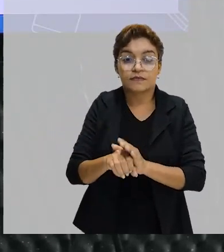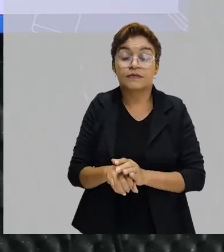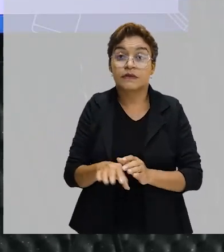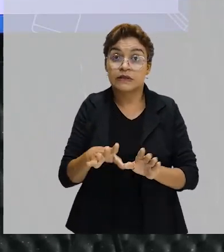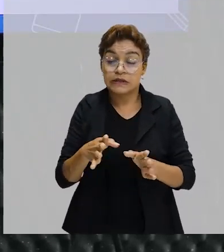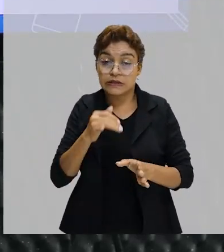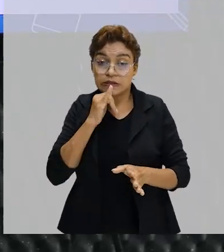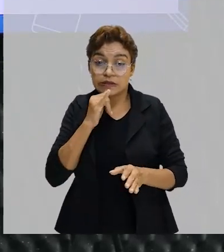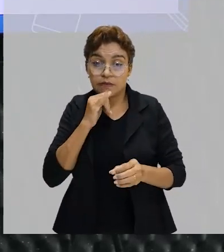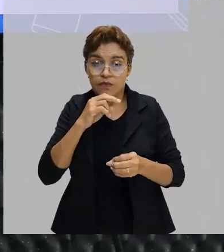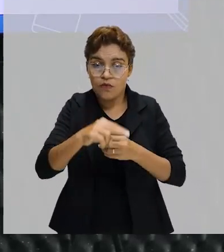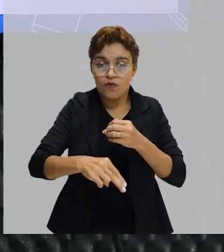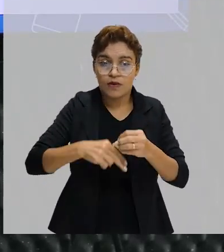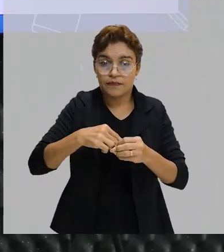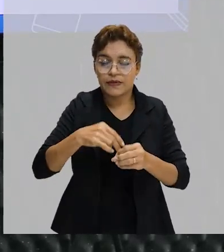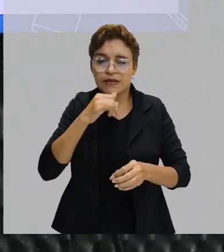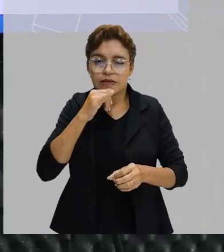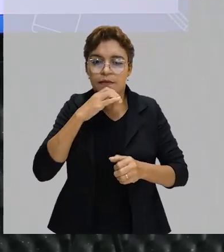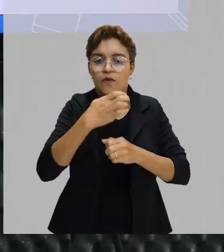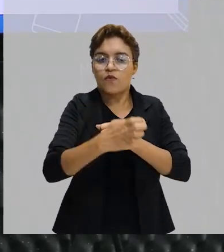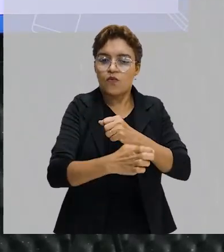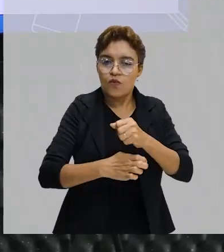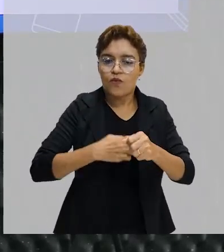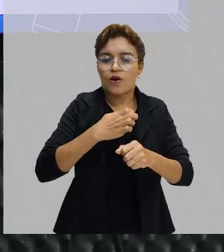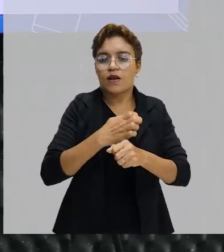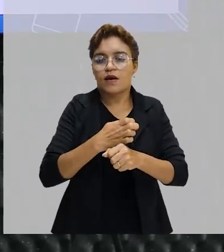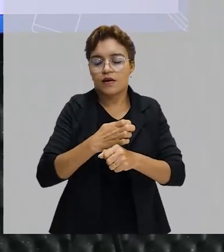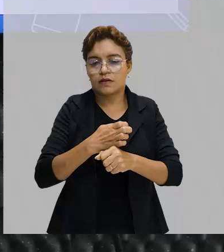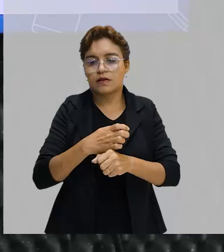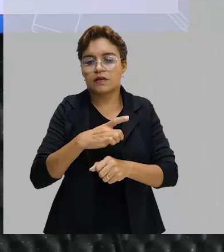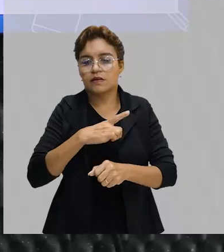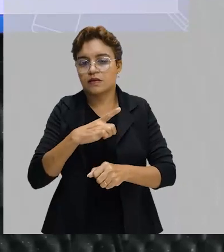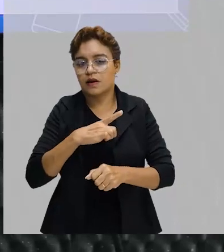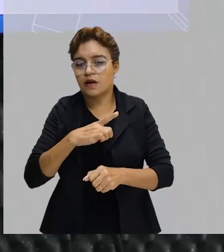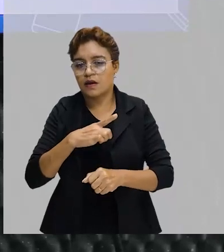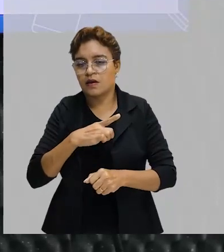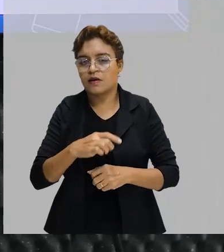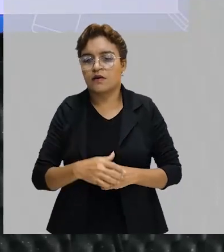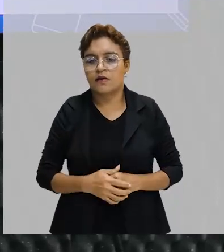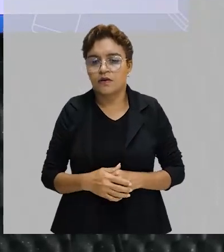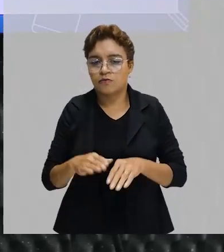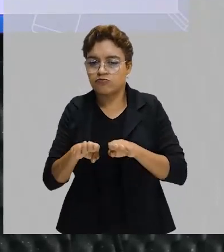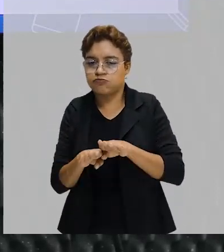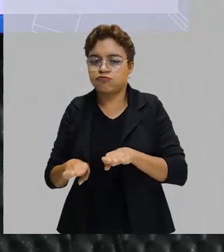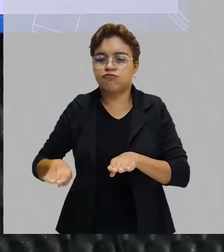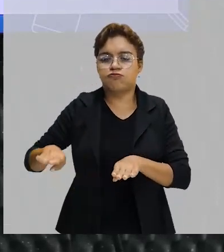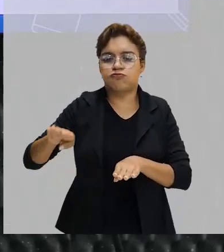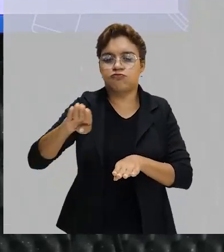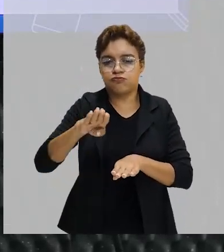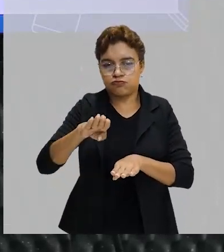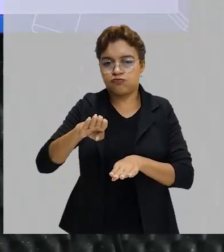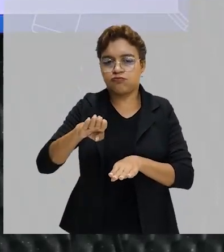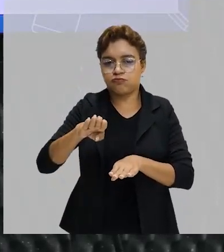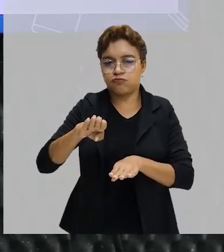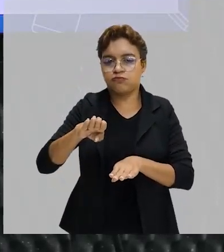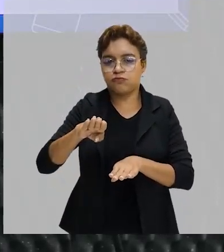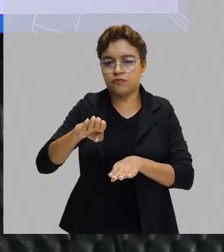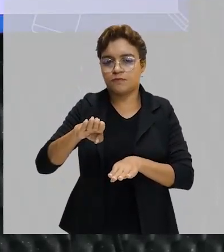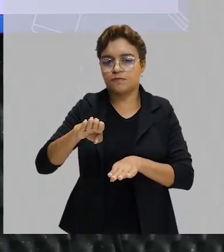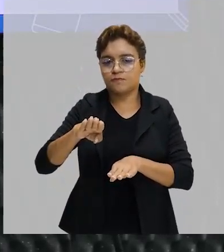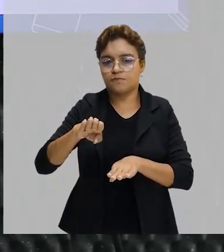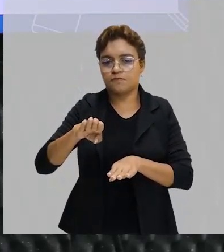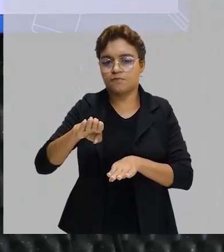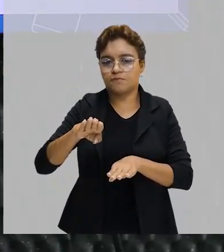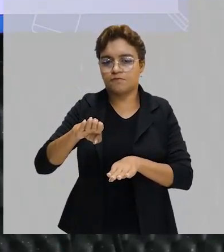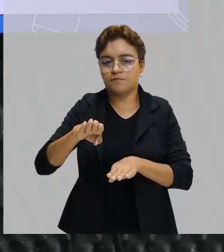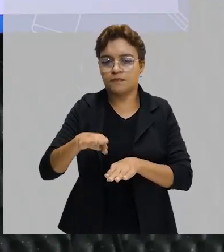núcleo. Dizemos que o elétron realizou um salto quântico e atingiu um estado excitado, certo?